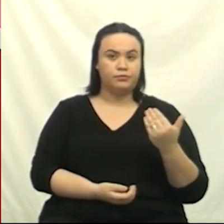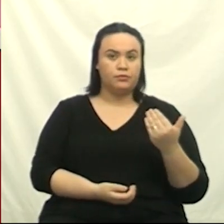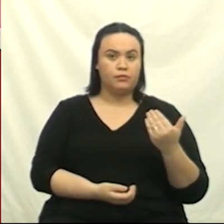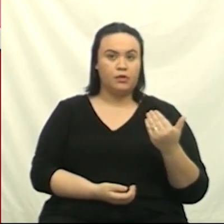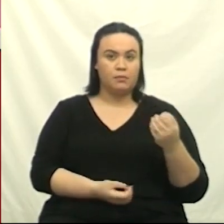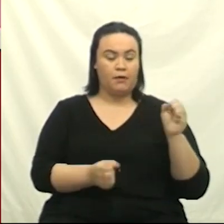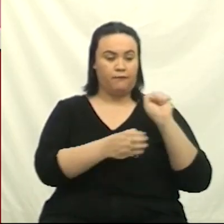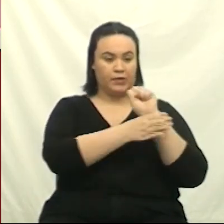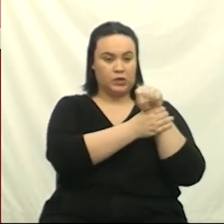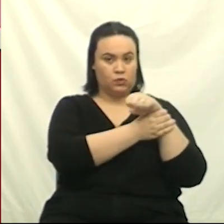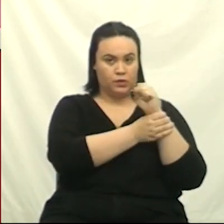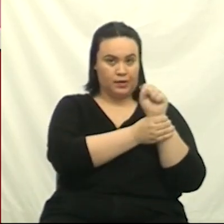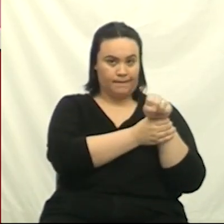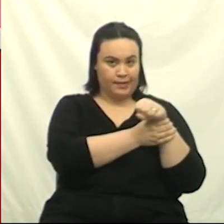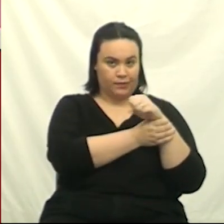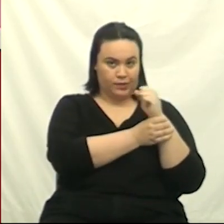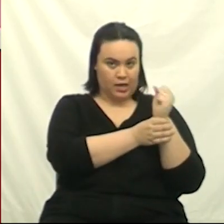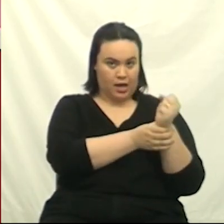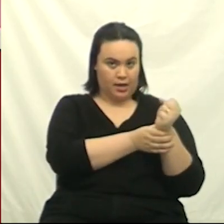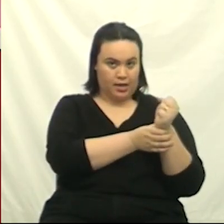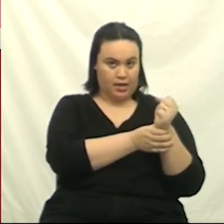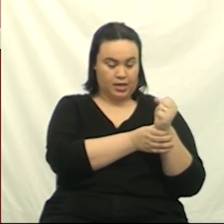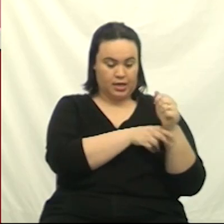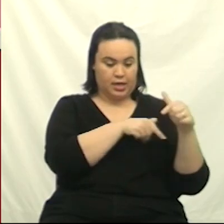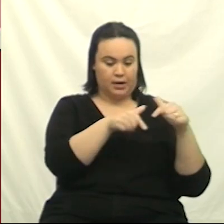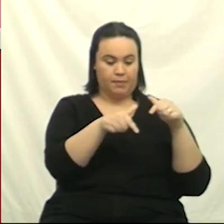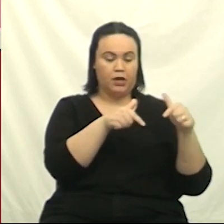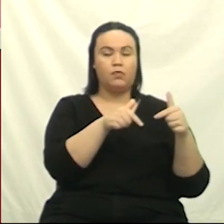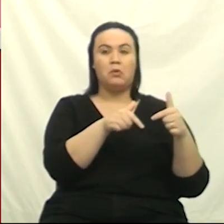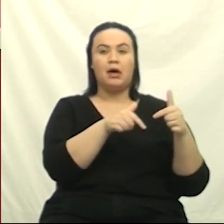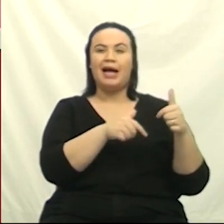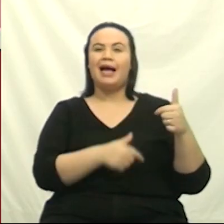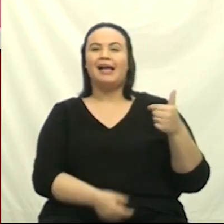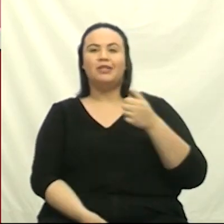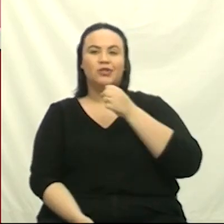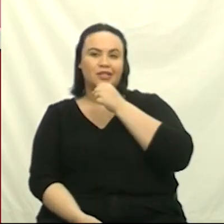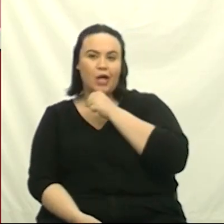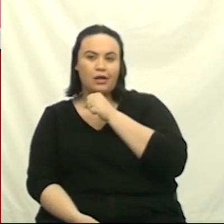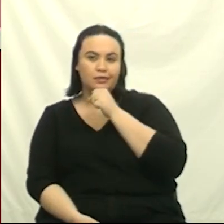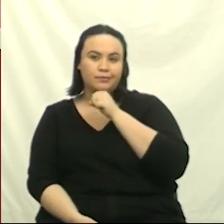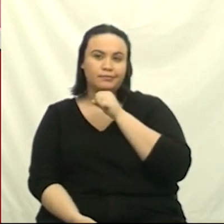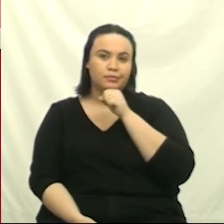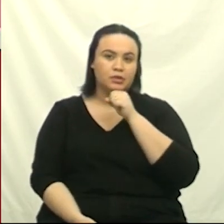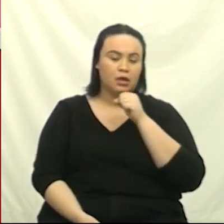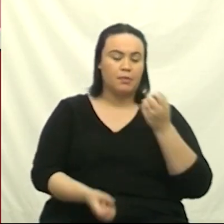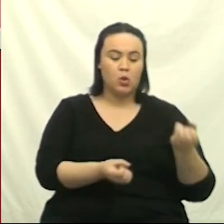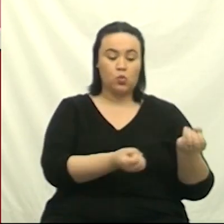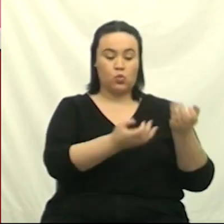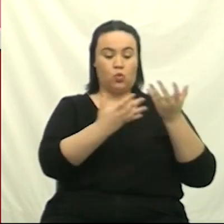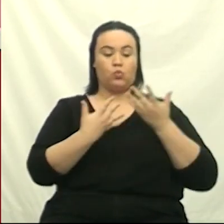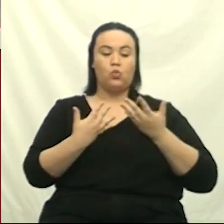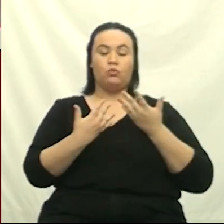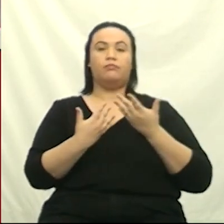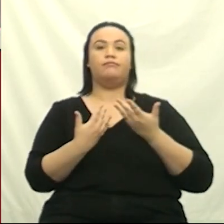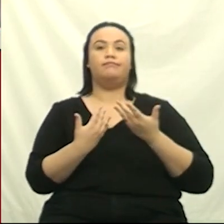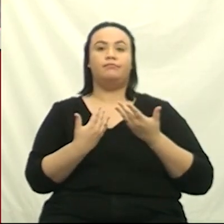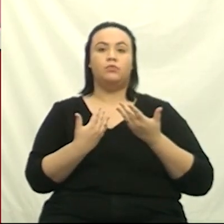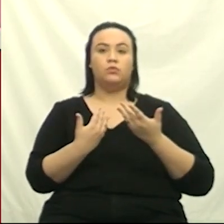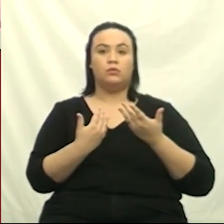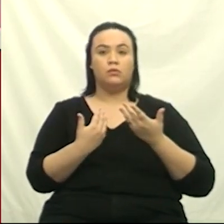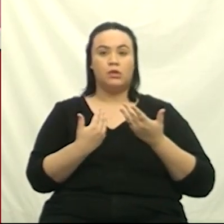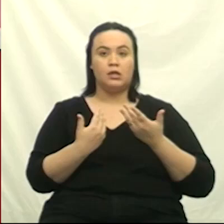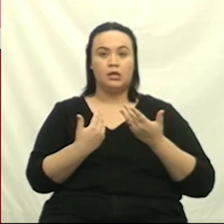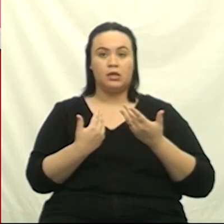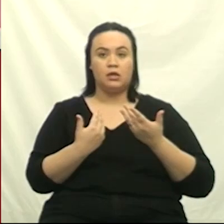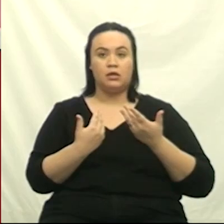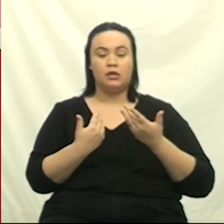fisioterapeuta que trabalha com a terceira idade e ela disse pra mim que diminui os